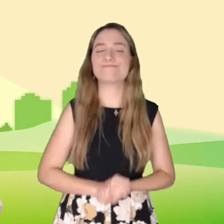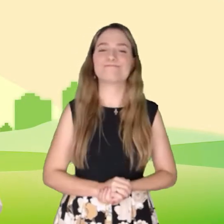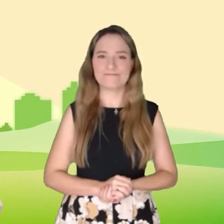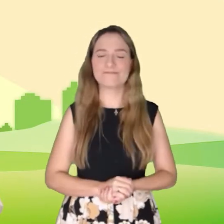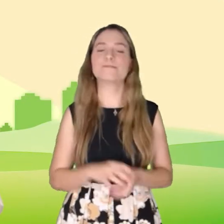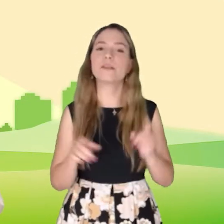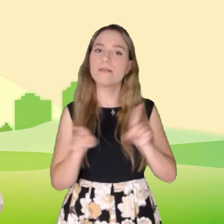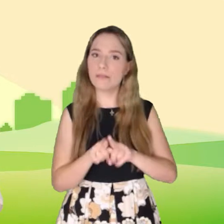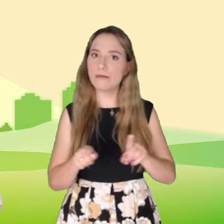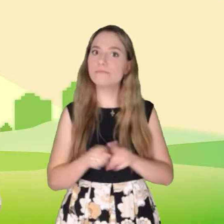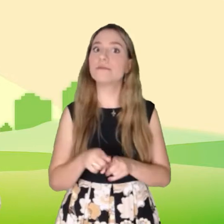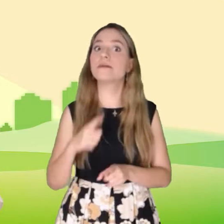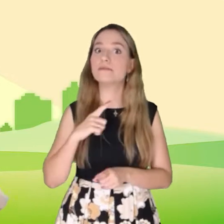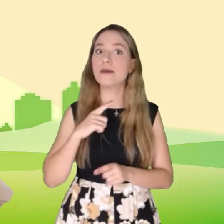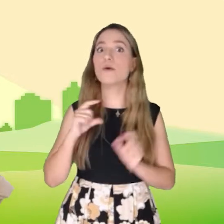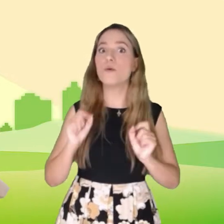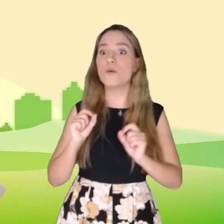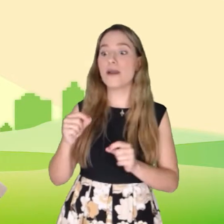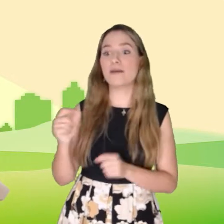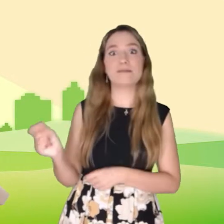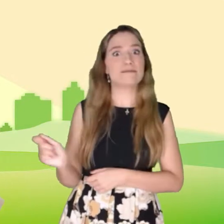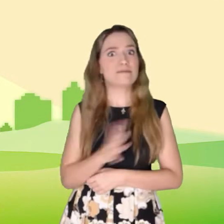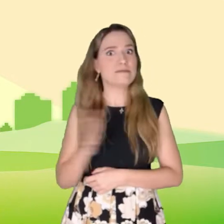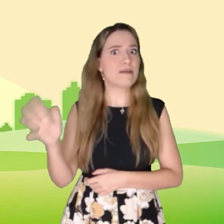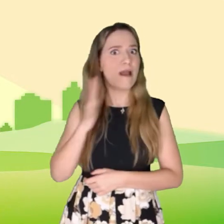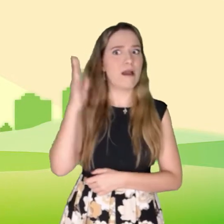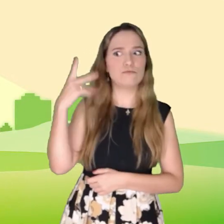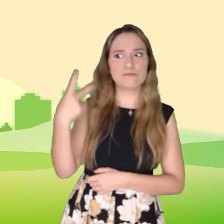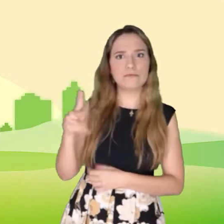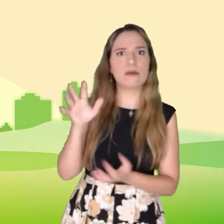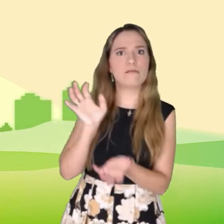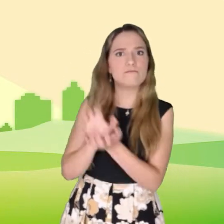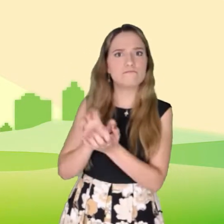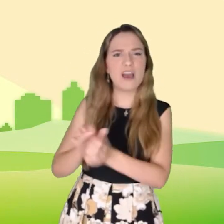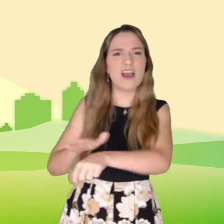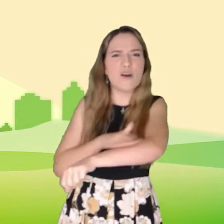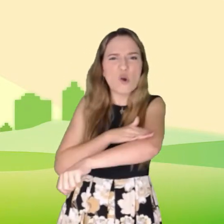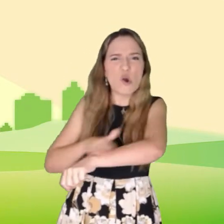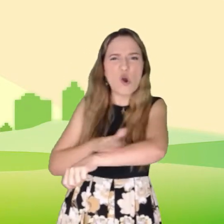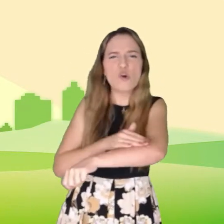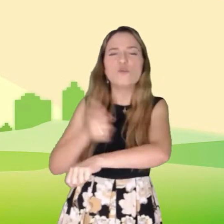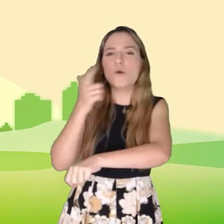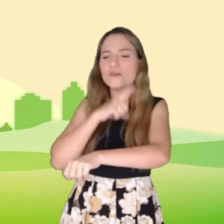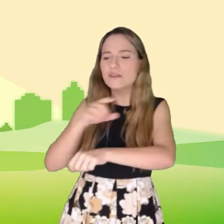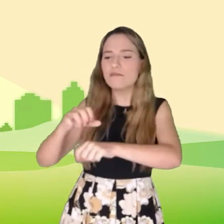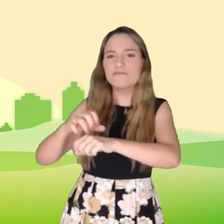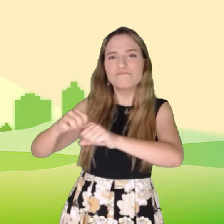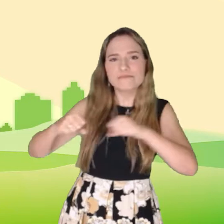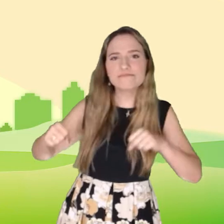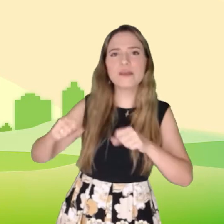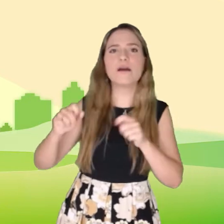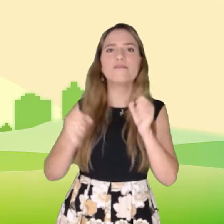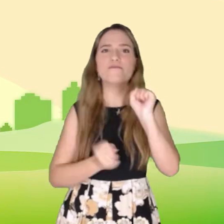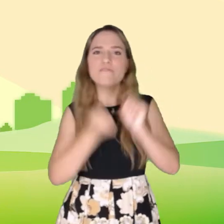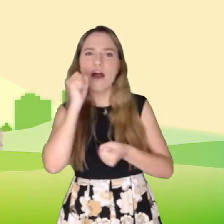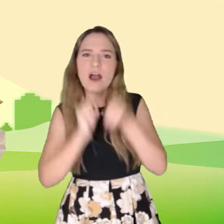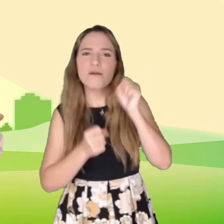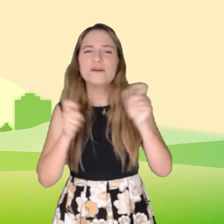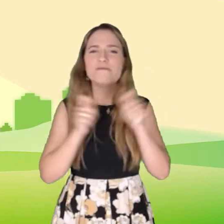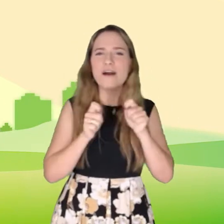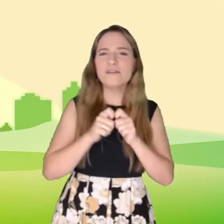o alto valor atribuído ao couro desses animais na fabricação de bolsas, sapatos,